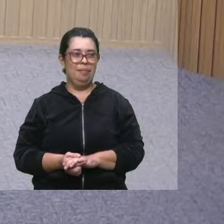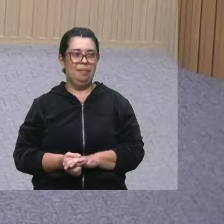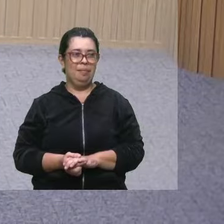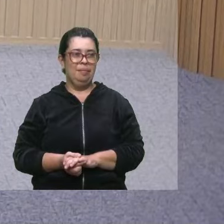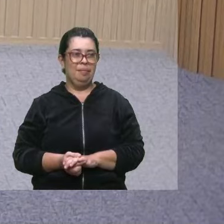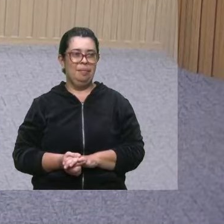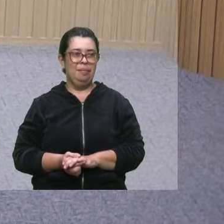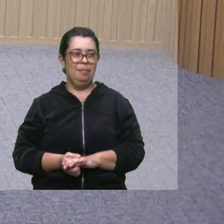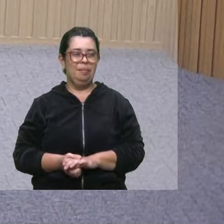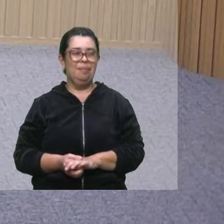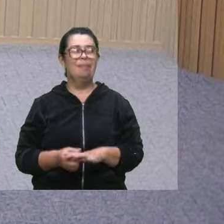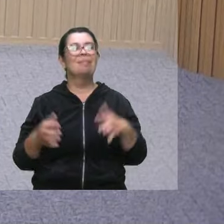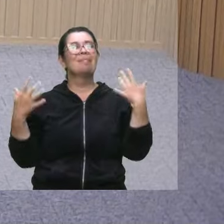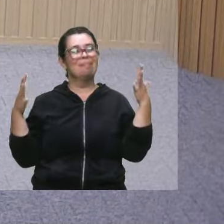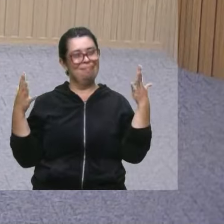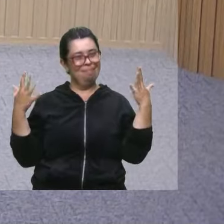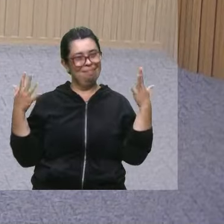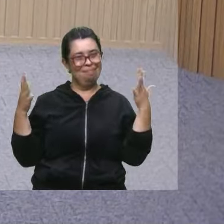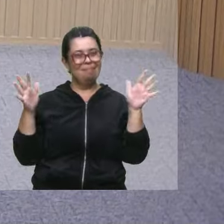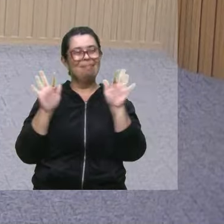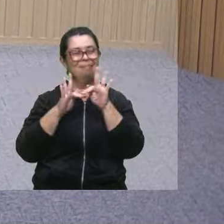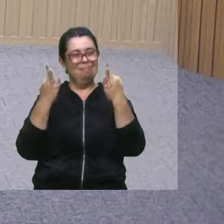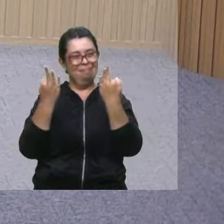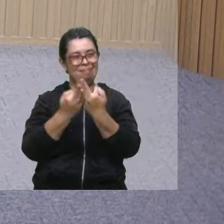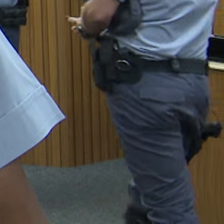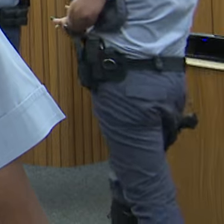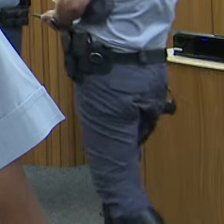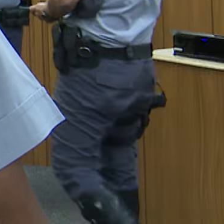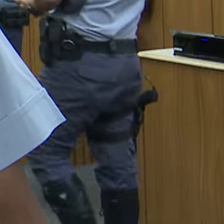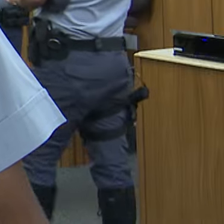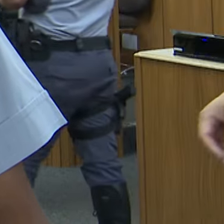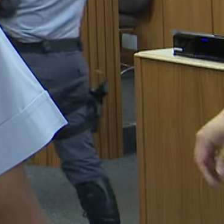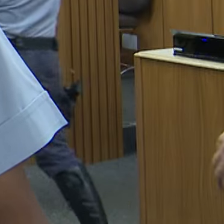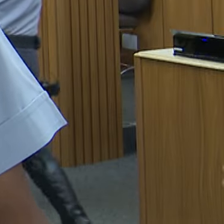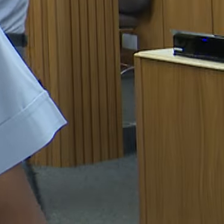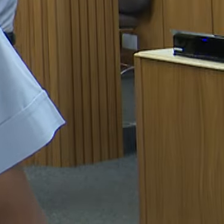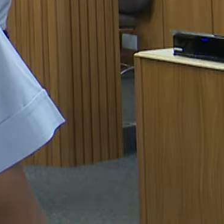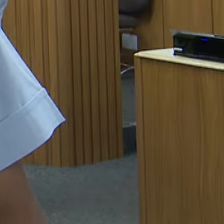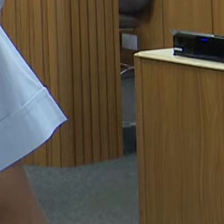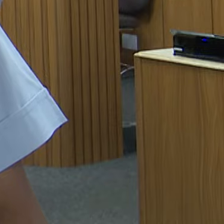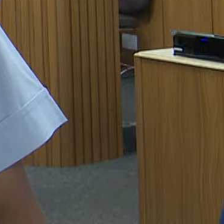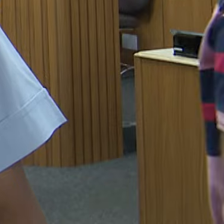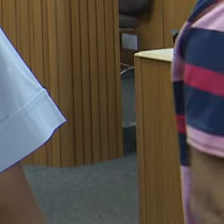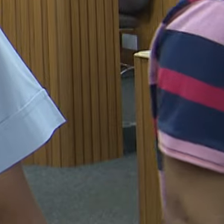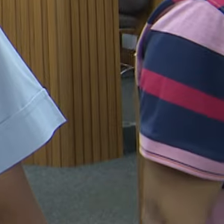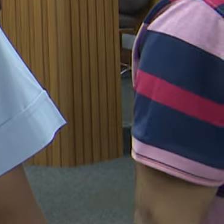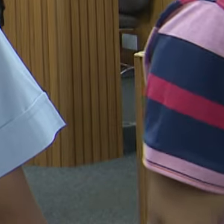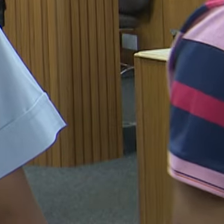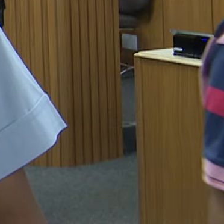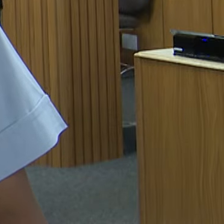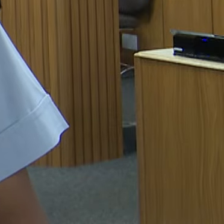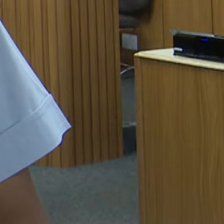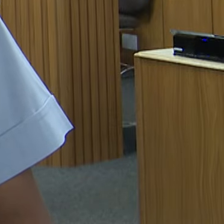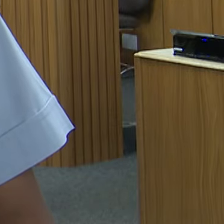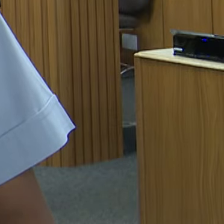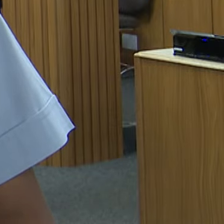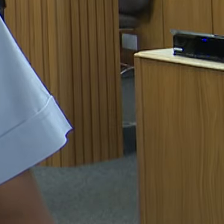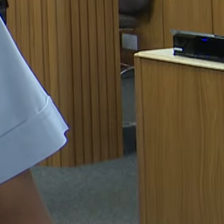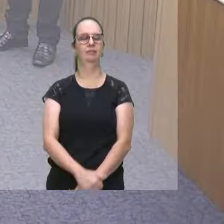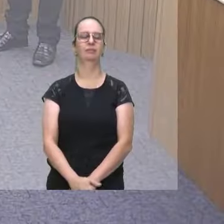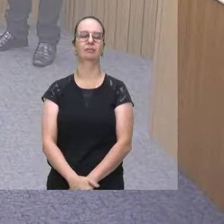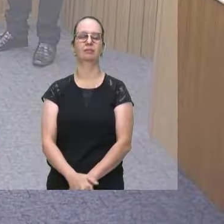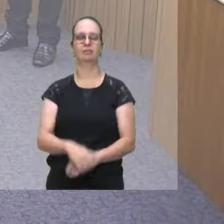É de se emocionar. Com certeza, com certeza. É algo ímpar na vida do ser humano, ainda mais quando faz o que